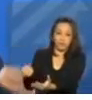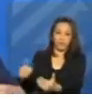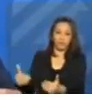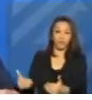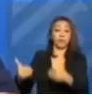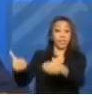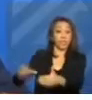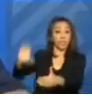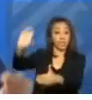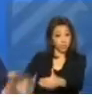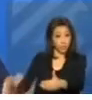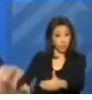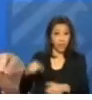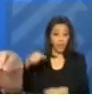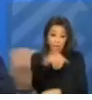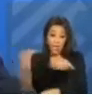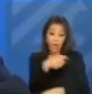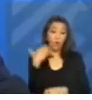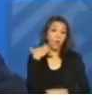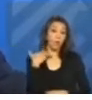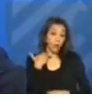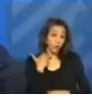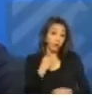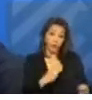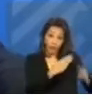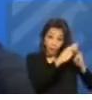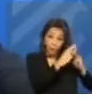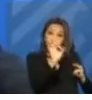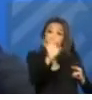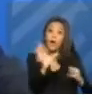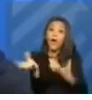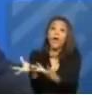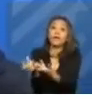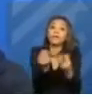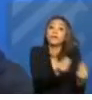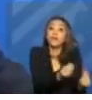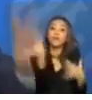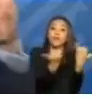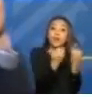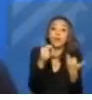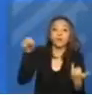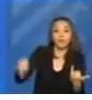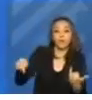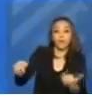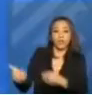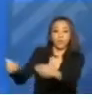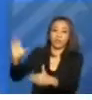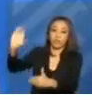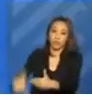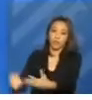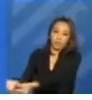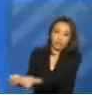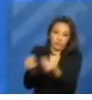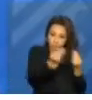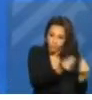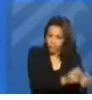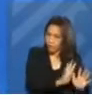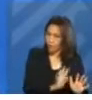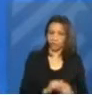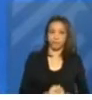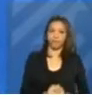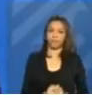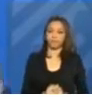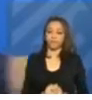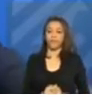só recebe da cidadania. Então, o que é muito importante? O Ministério da Cidadania contratou dois entes